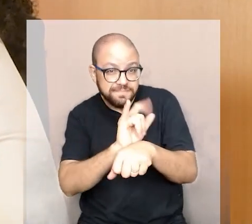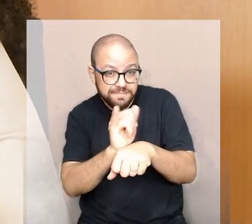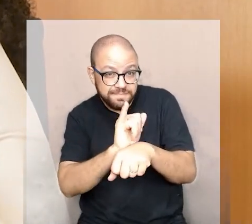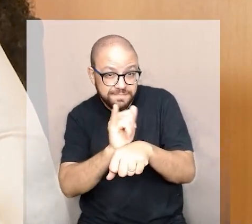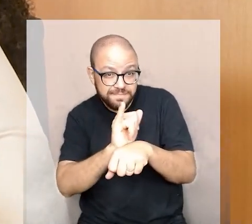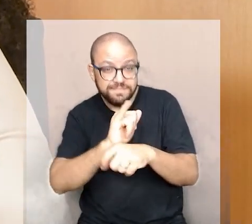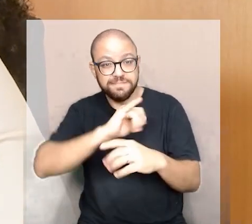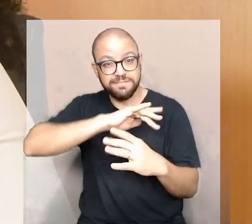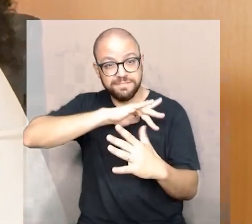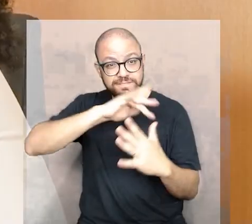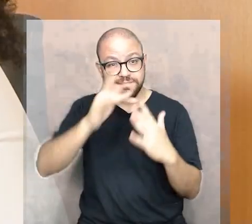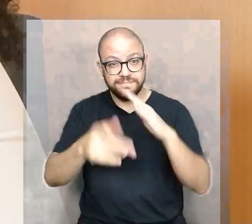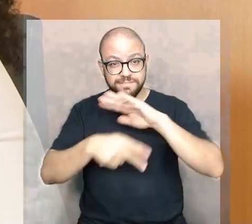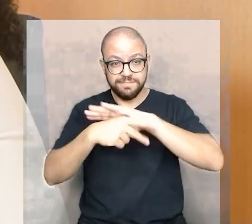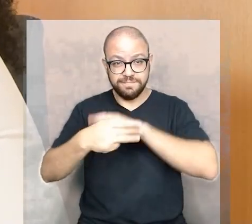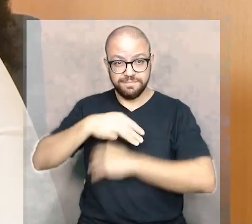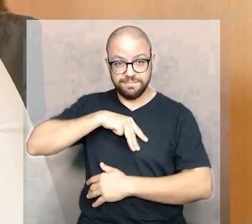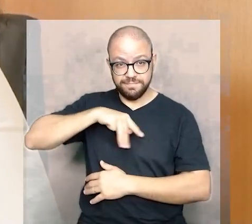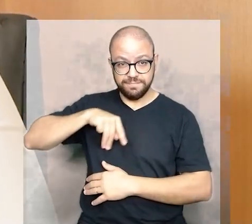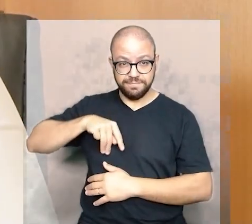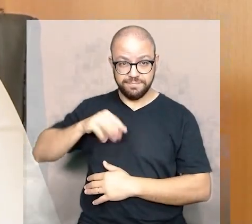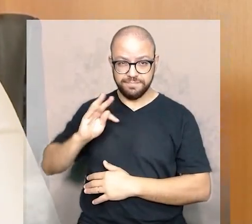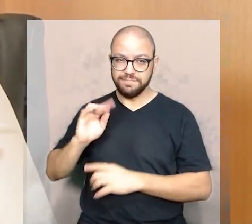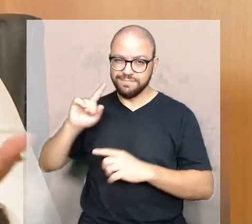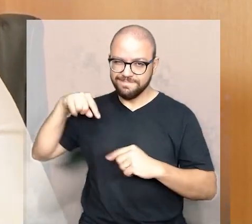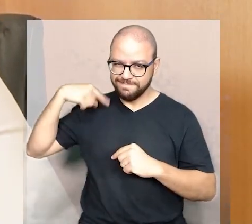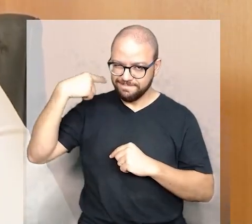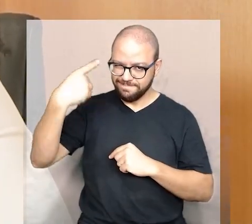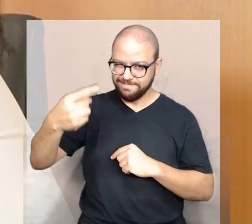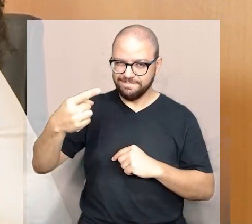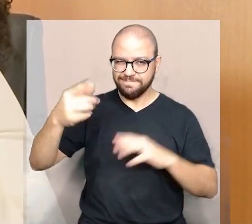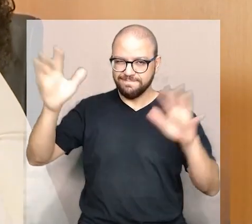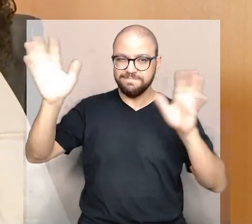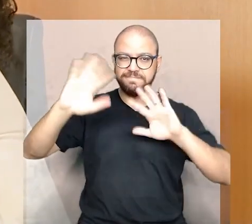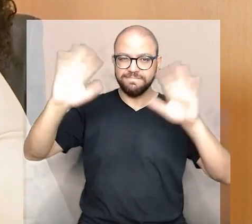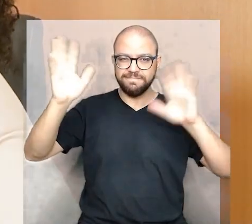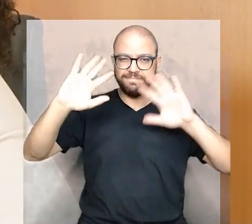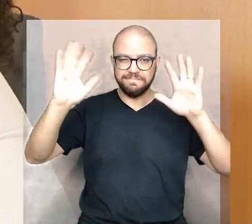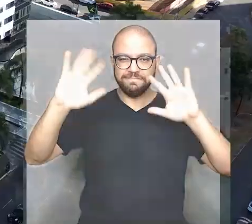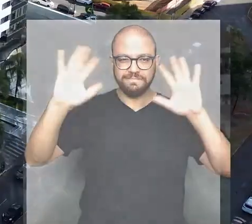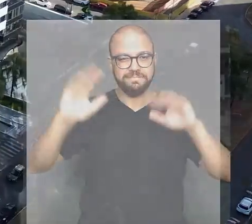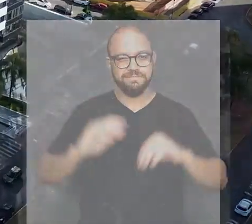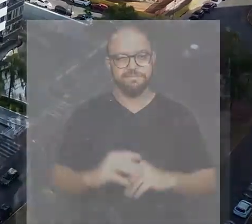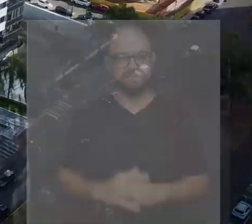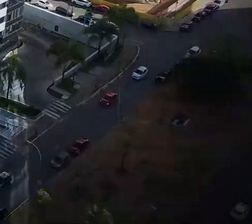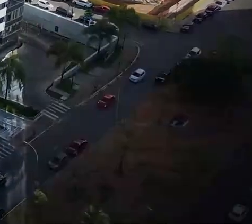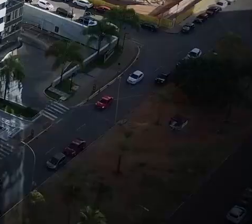YouTube e nas redes sociais do MPT. A gente se vê na próxima. Tchau!